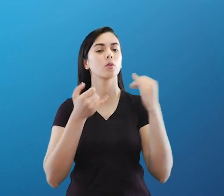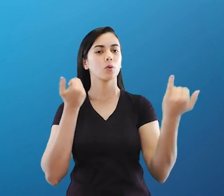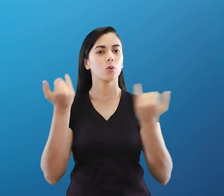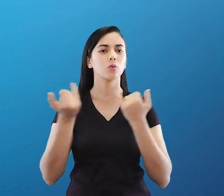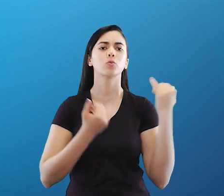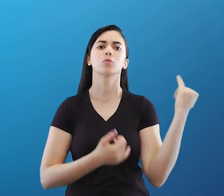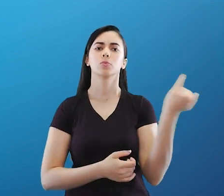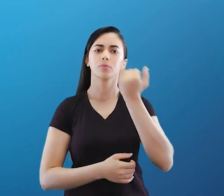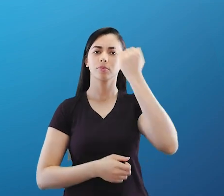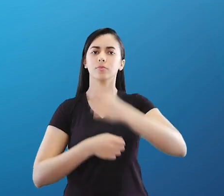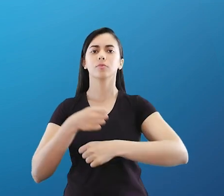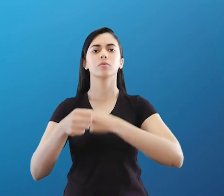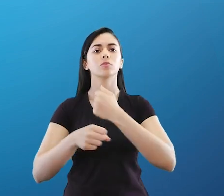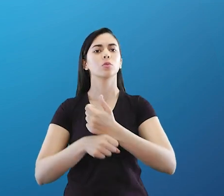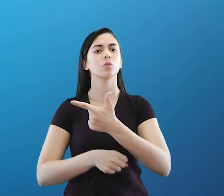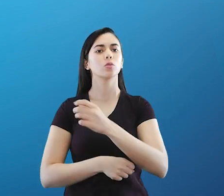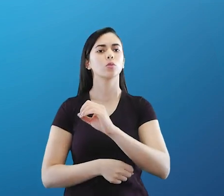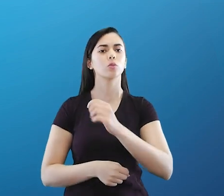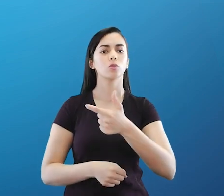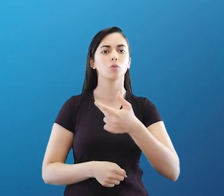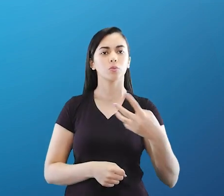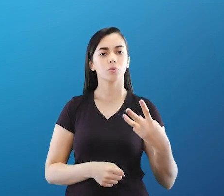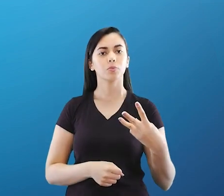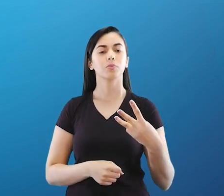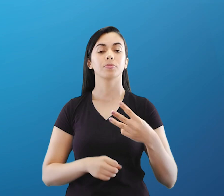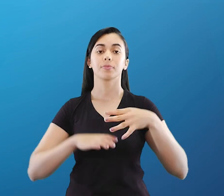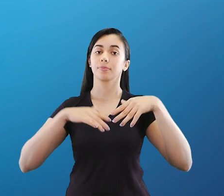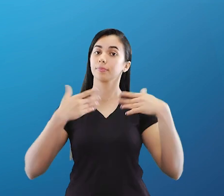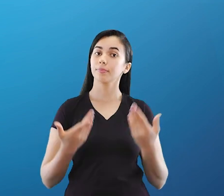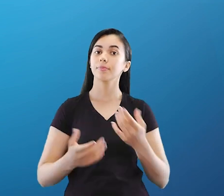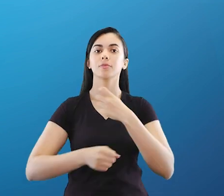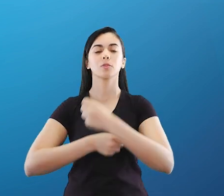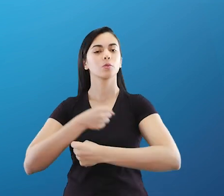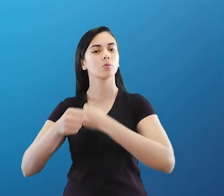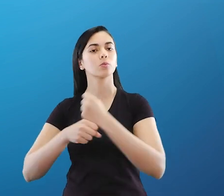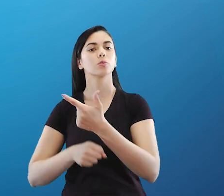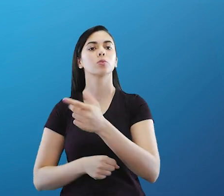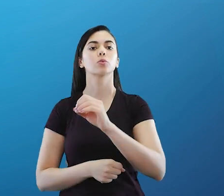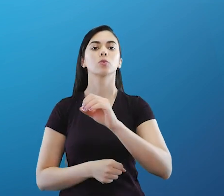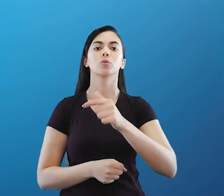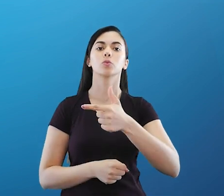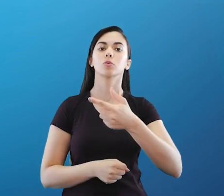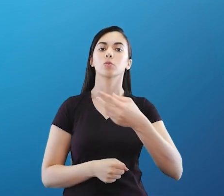ano de 2023, né? Em 2023, Imperatriz teve